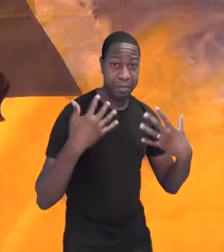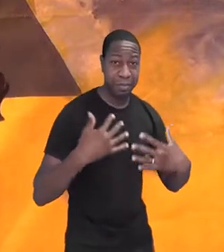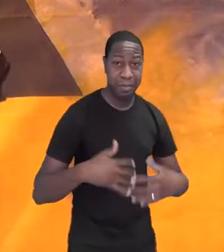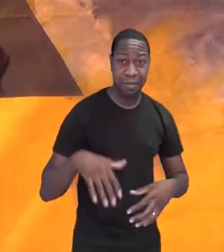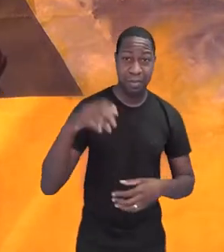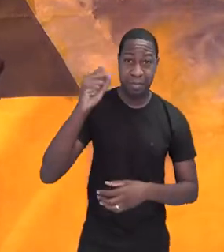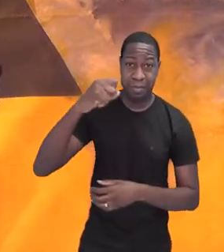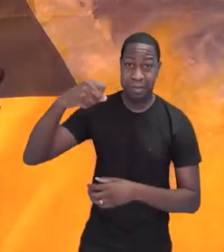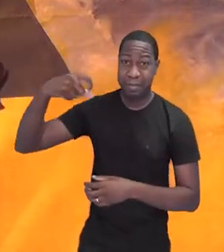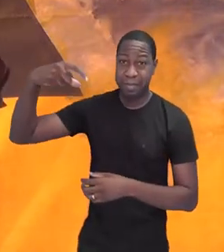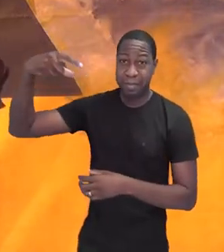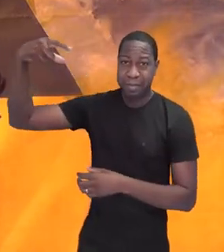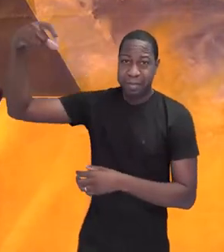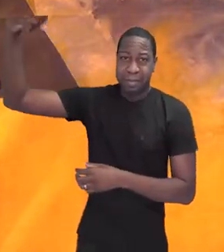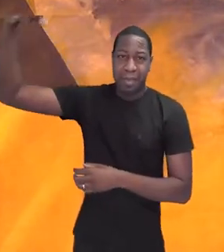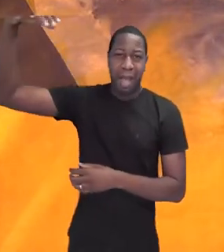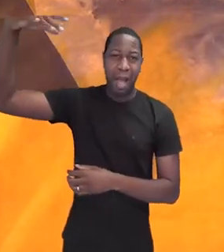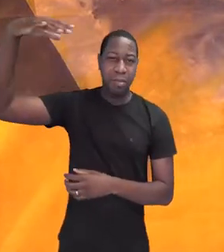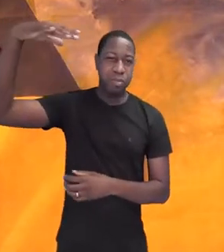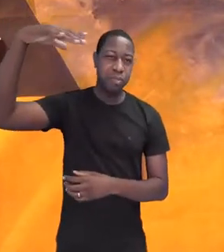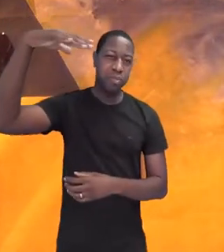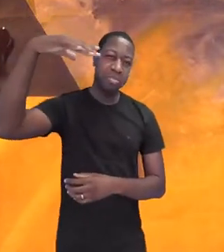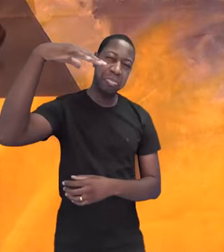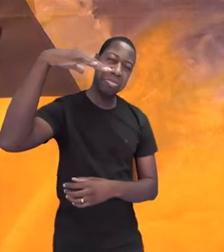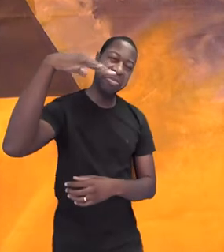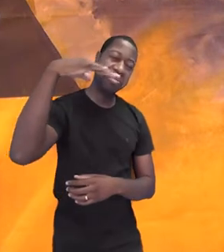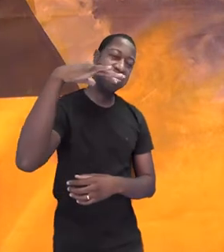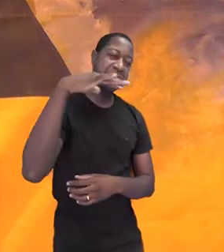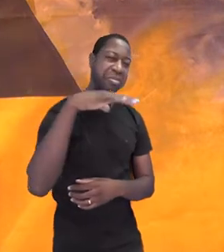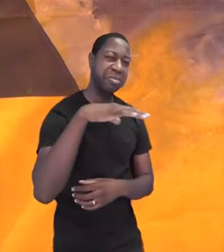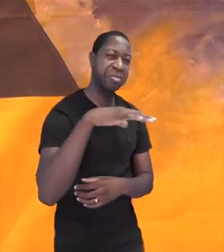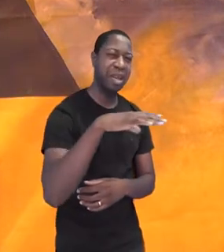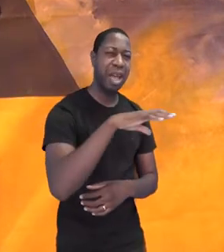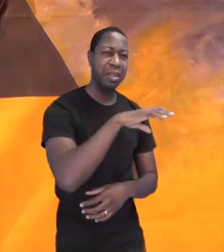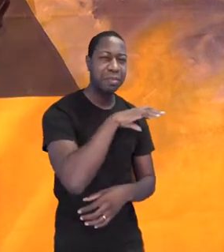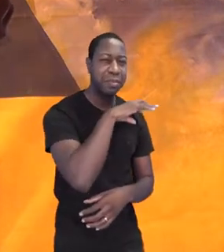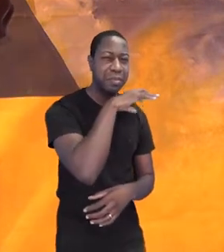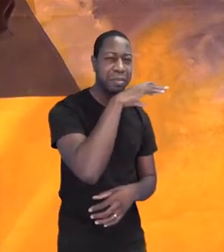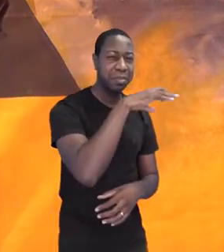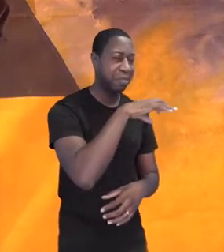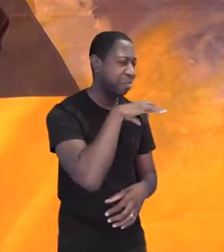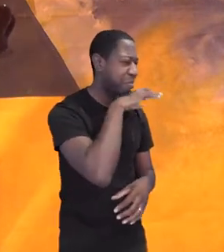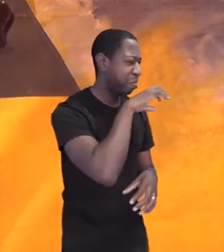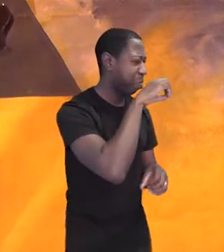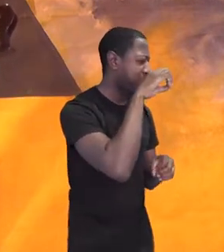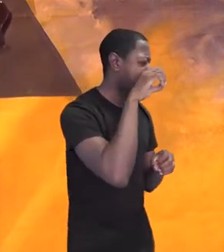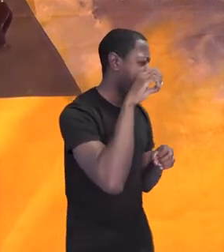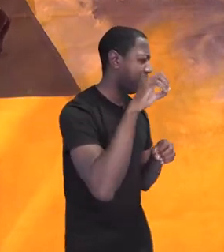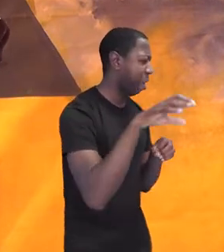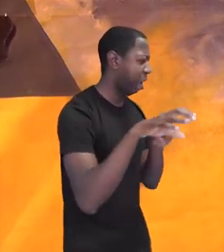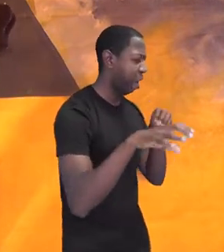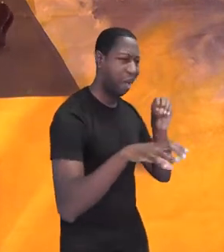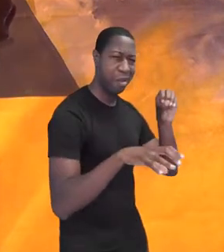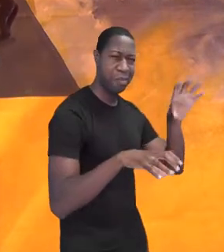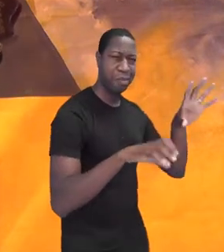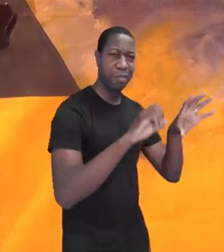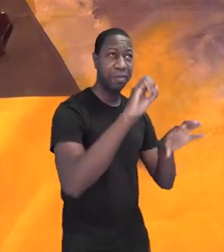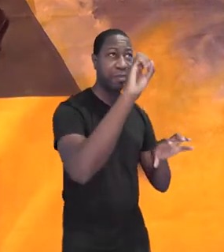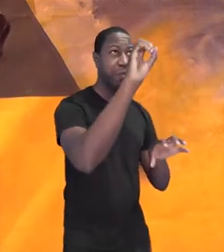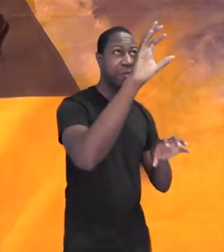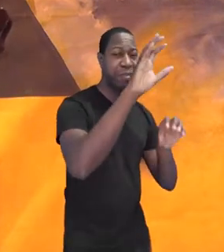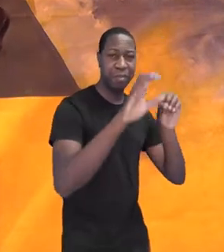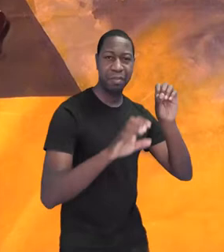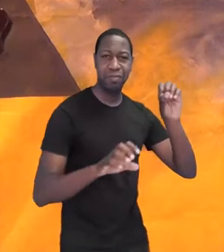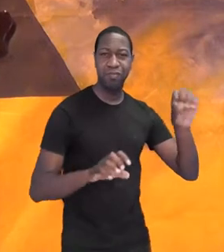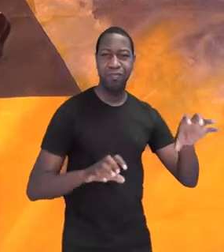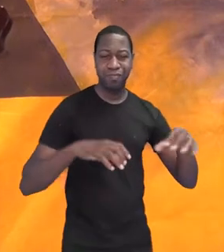arde, te repilo. É a arraiada que vem, é só o imundo que vai buscar a bicharada, aos